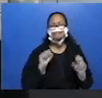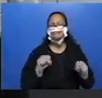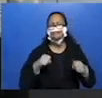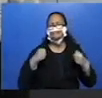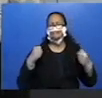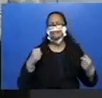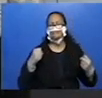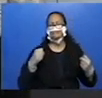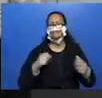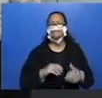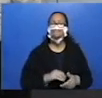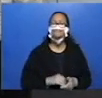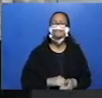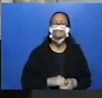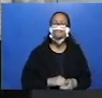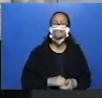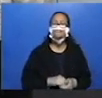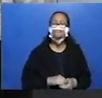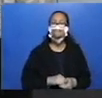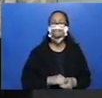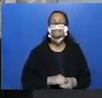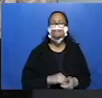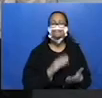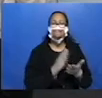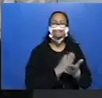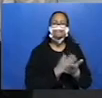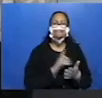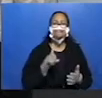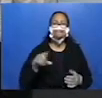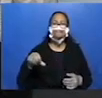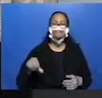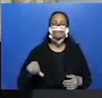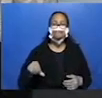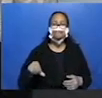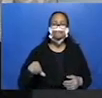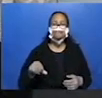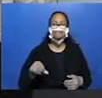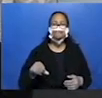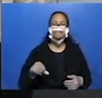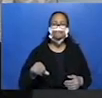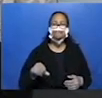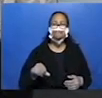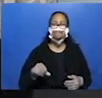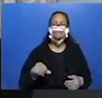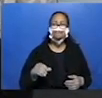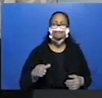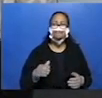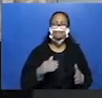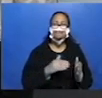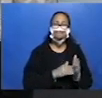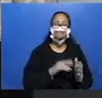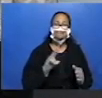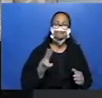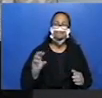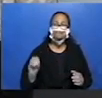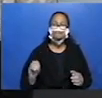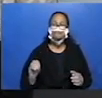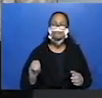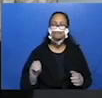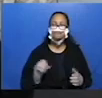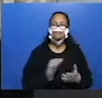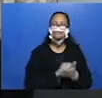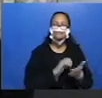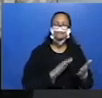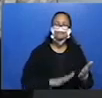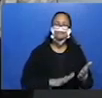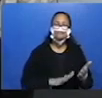tá bom? Página 19 e 29, exercício 1, 2, 3, 4, 5 e 6.